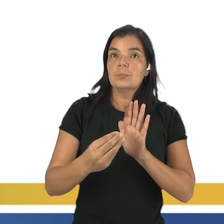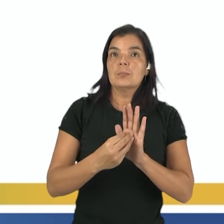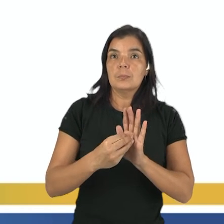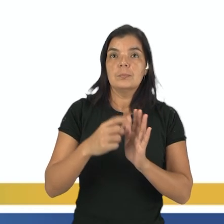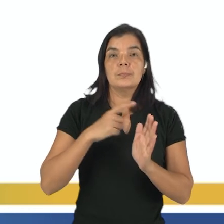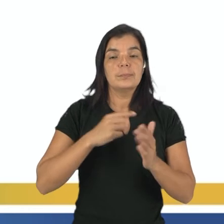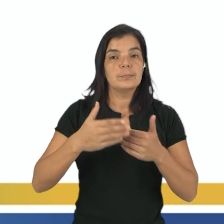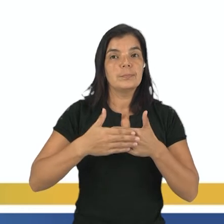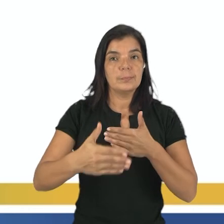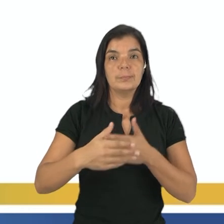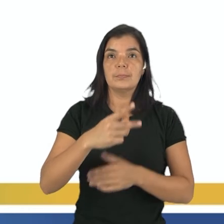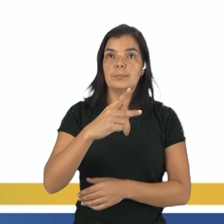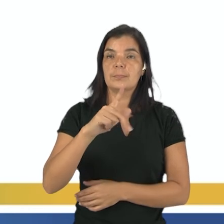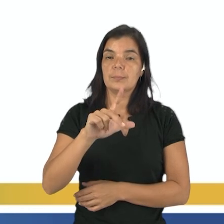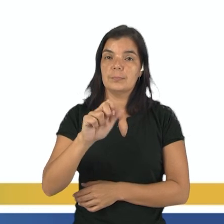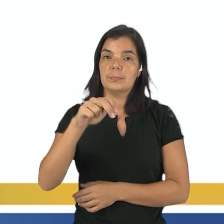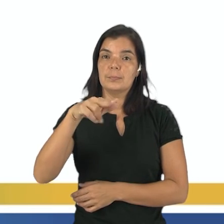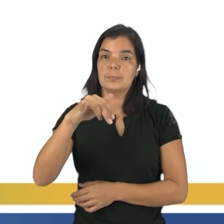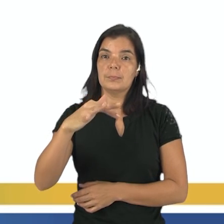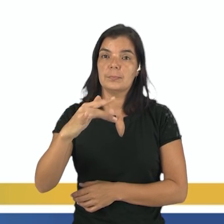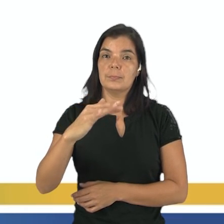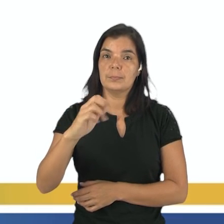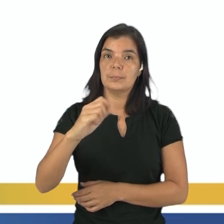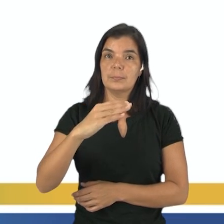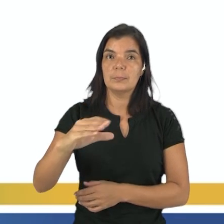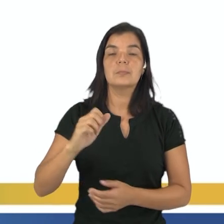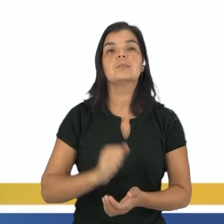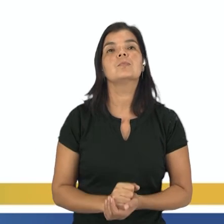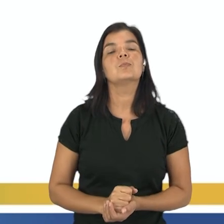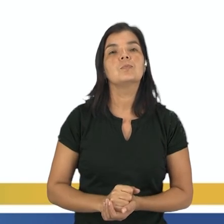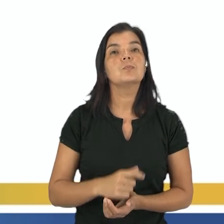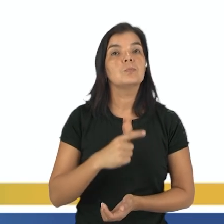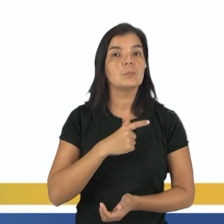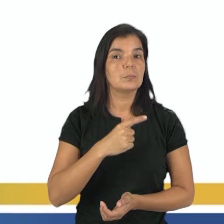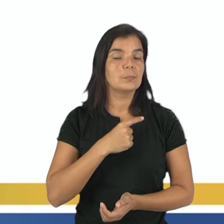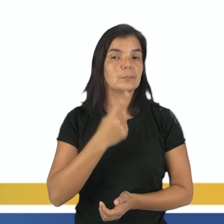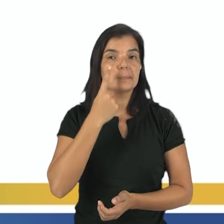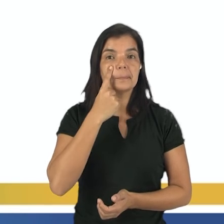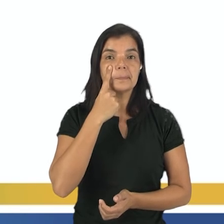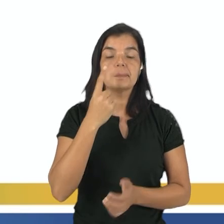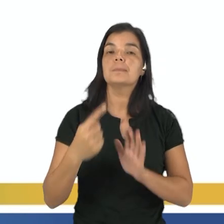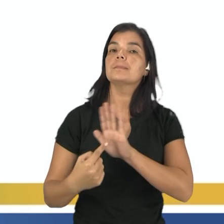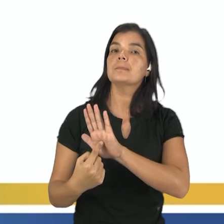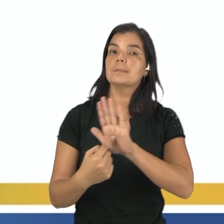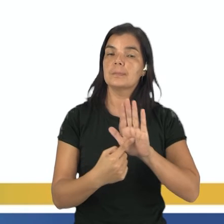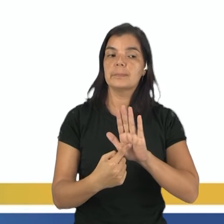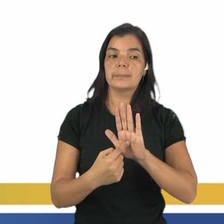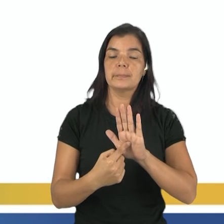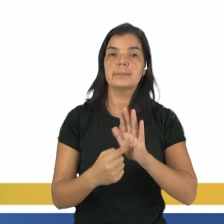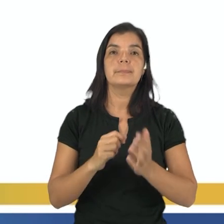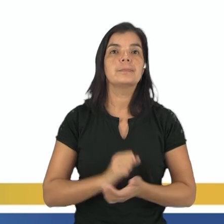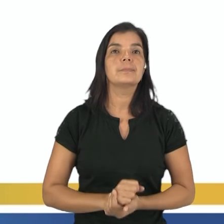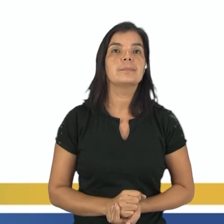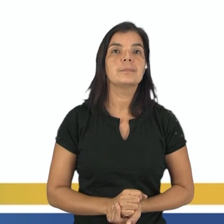do sólido que tem a seguinte planificação. Então, nós temos esse sólido aí, ó. Observe